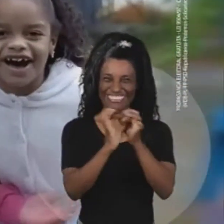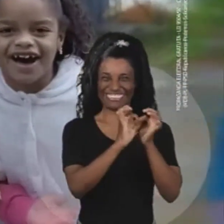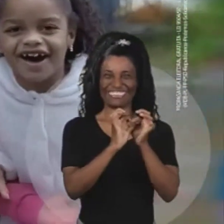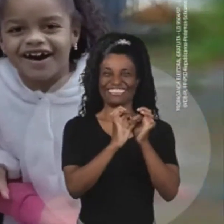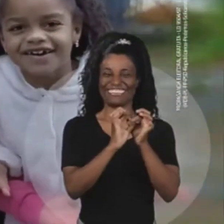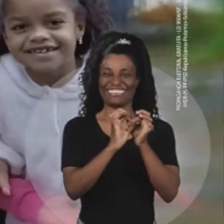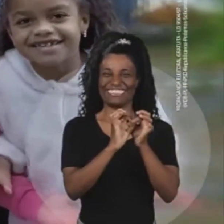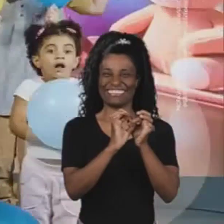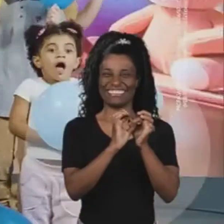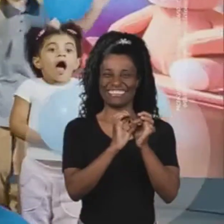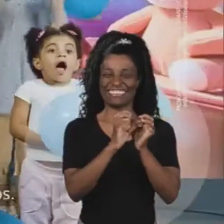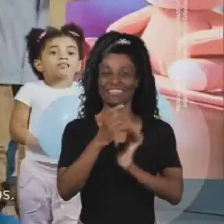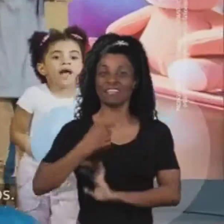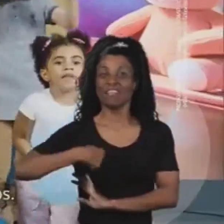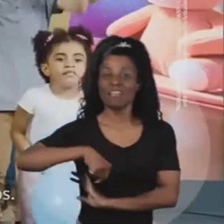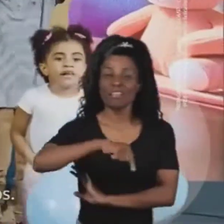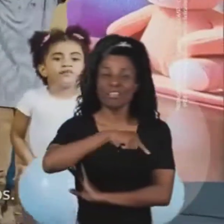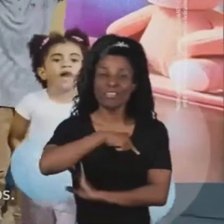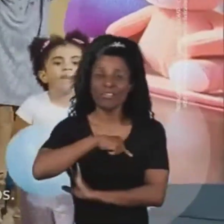Junto!